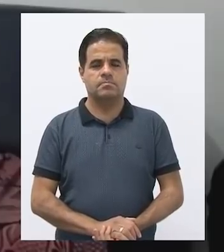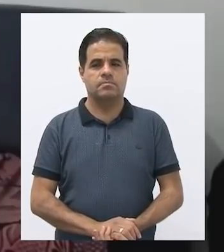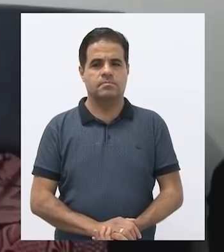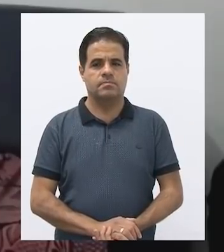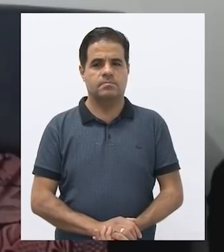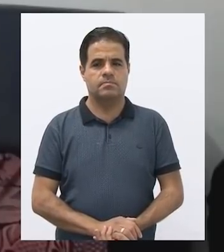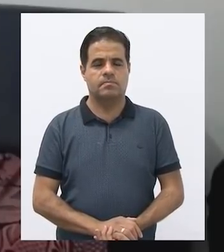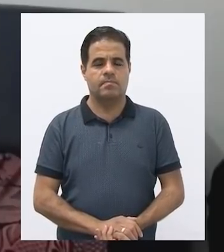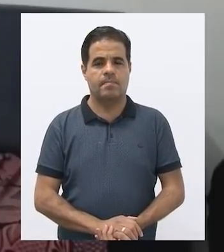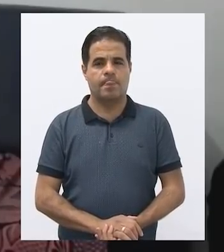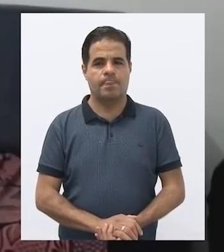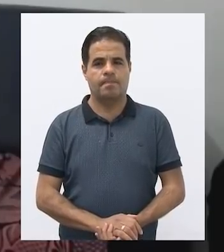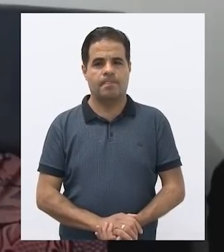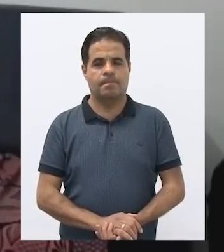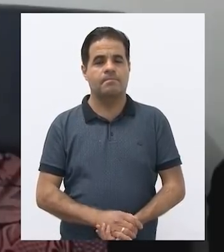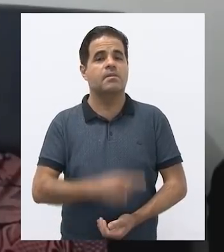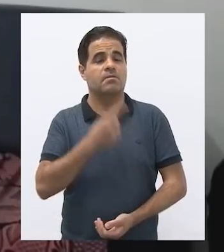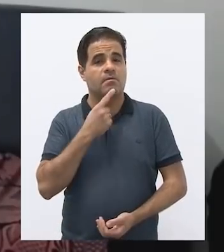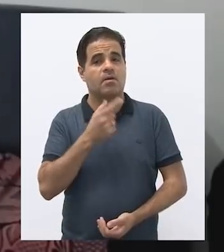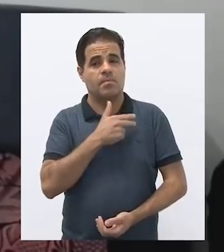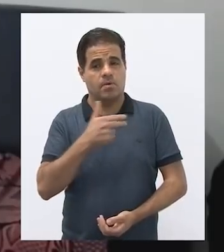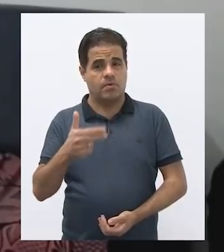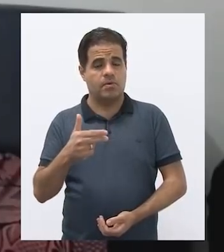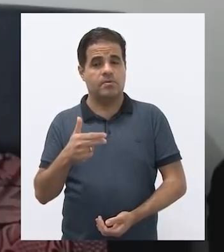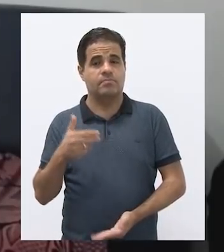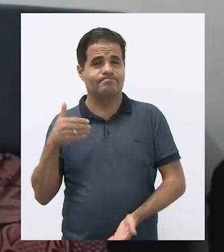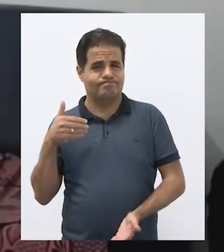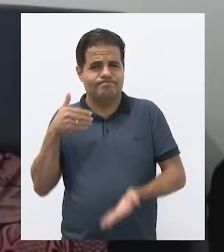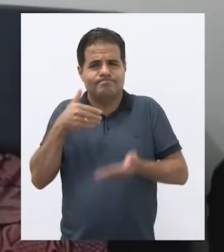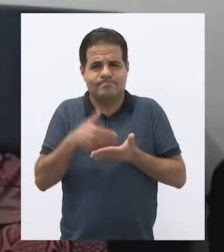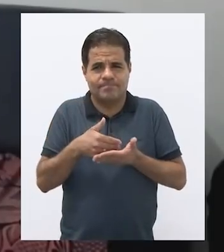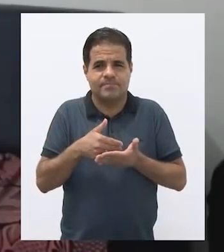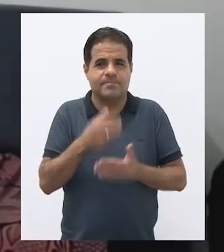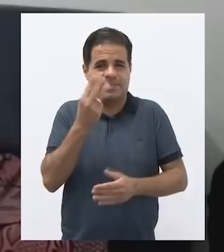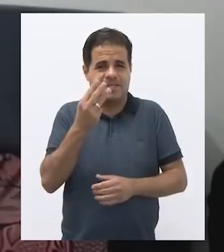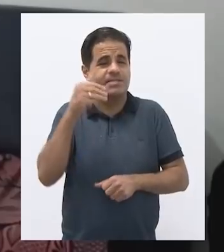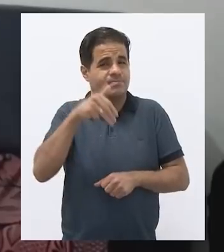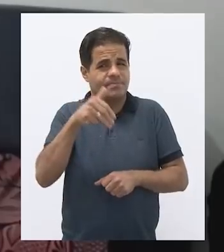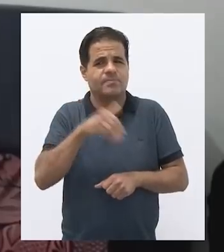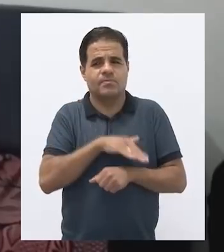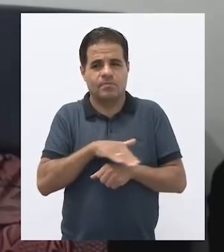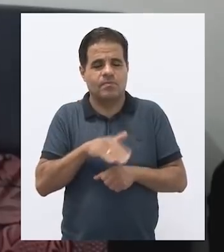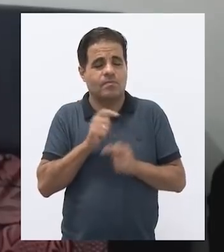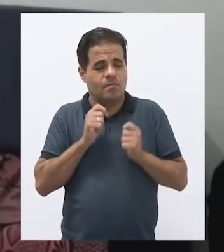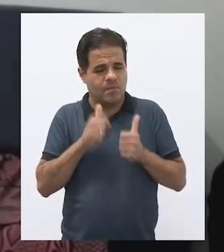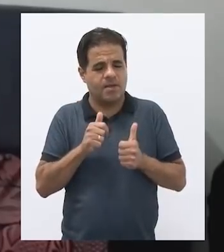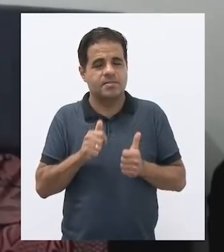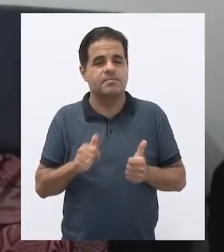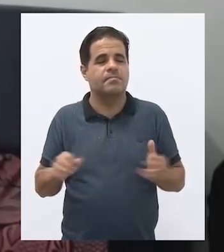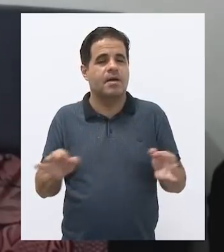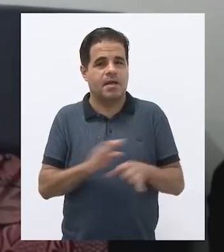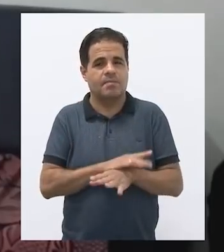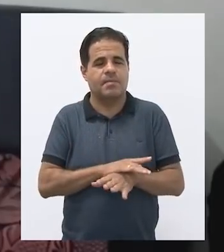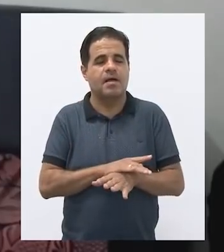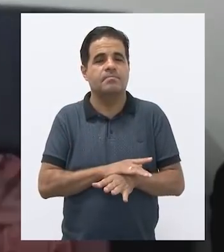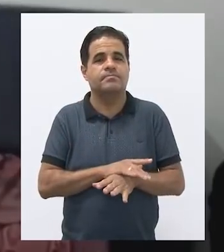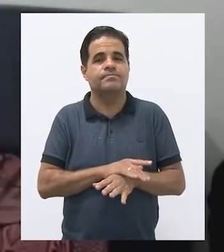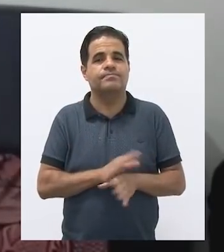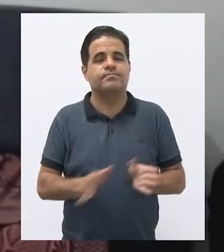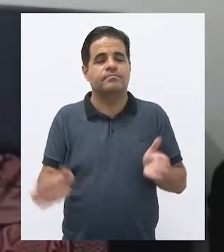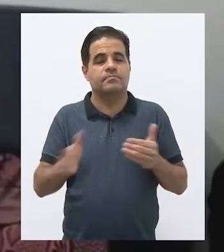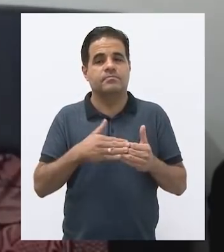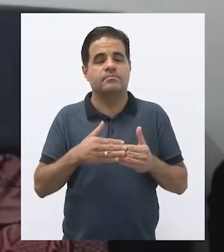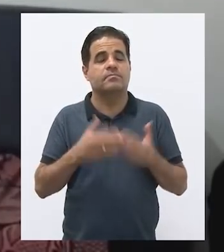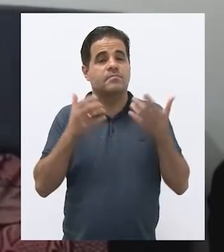Ô Carlos, deixa eu te falar uma coisa. A gente agora está nos nossos 3 últimos minutos aqui para a gente fechar.